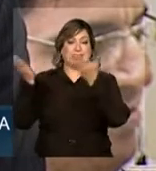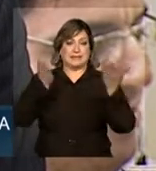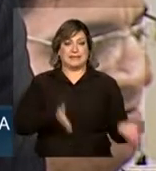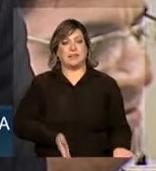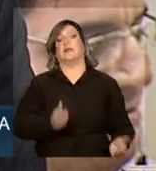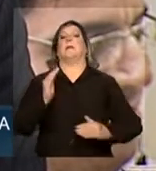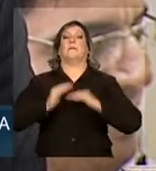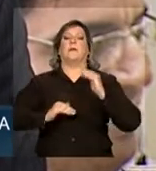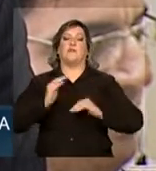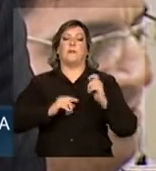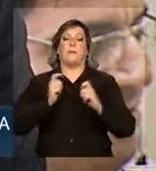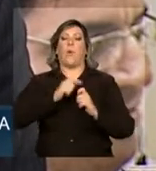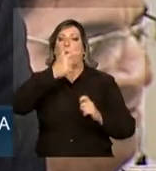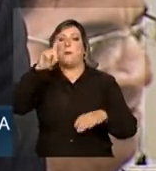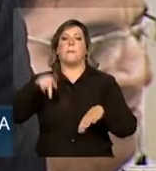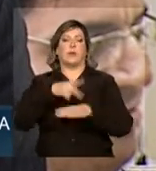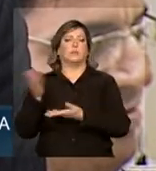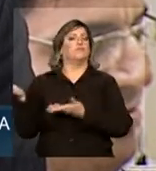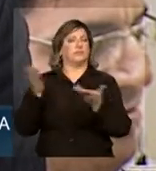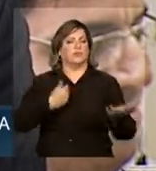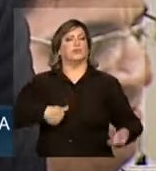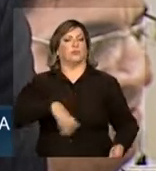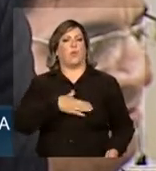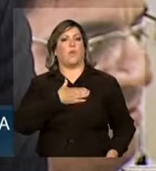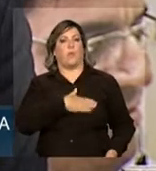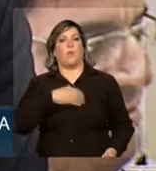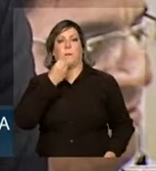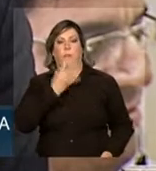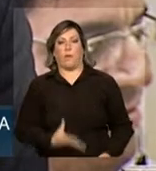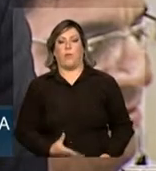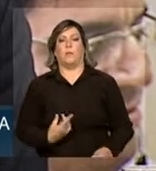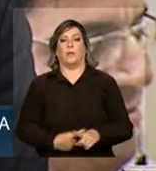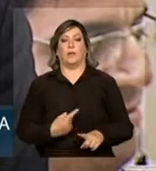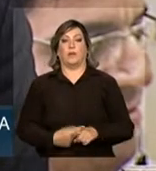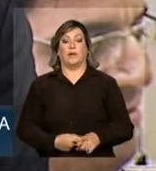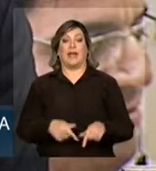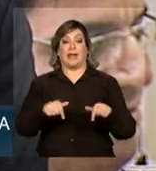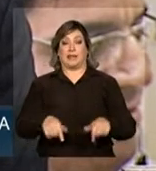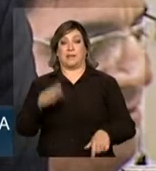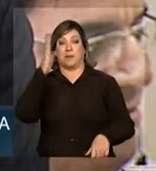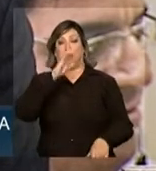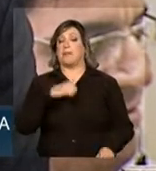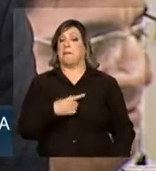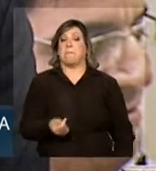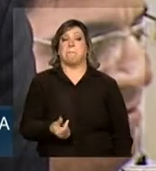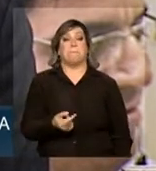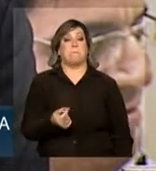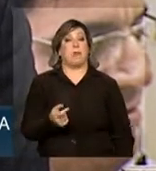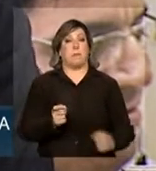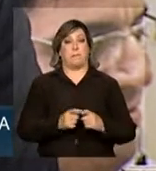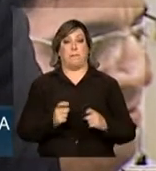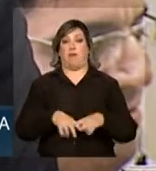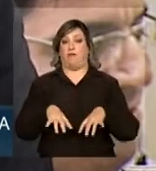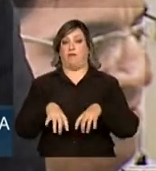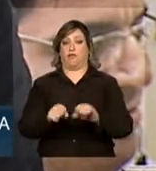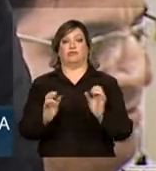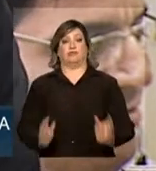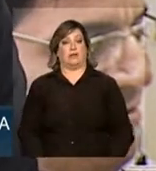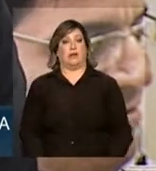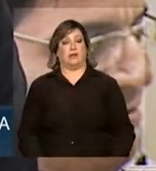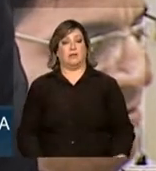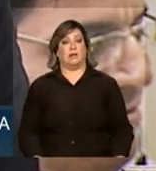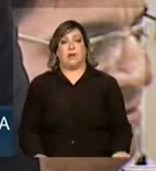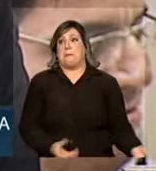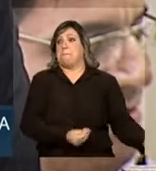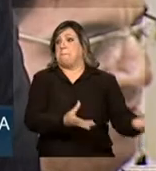médicos de outros países né porque nós temos um número insuficiente de médicos hoje sobretudo para dar conta